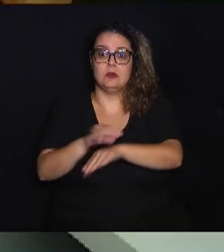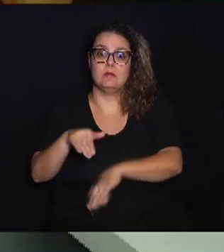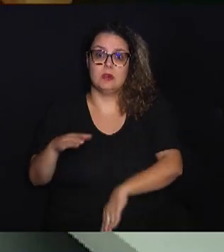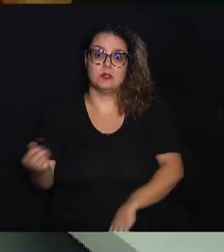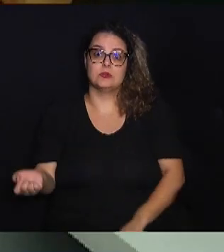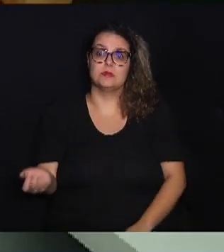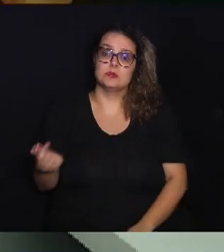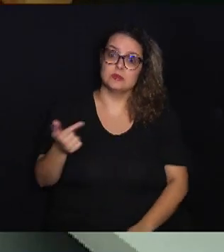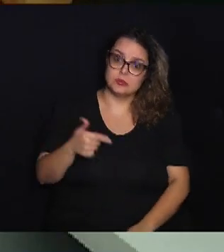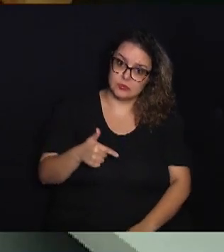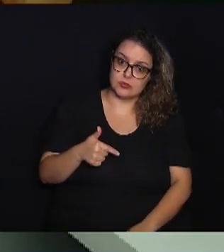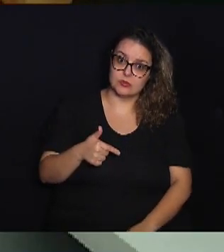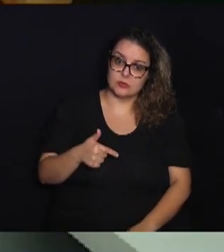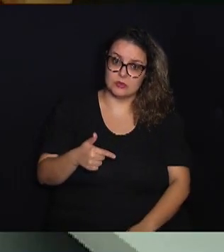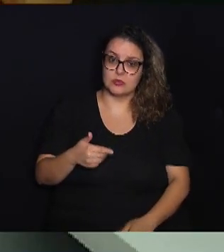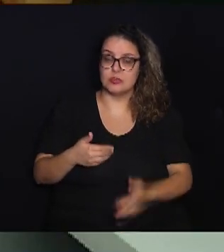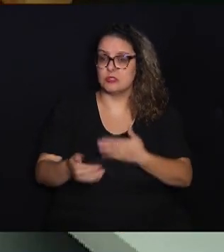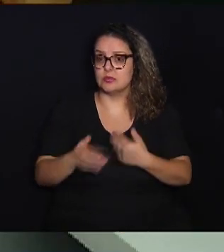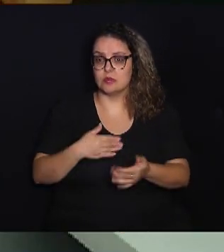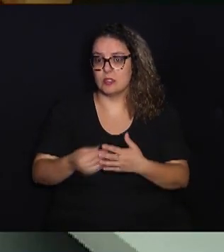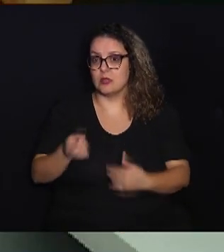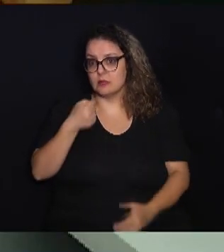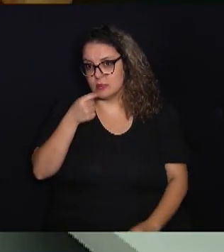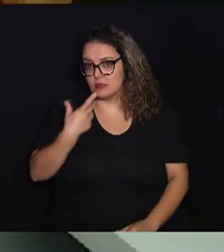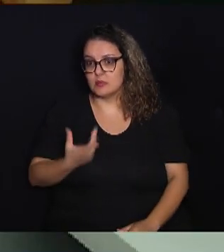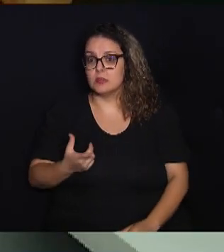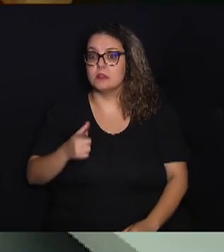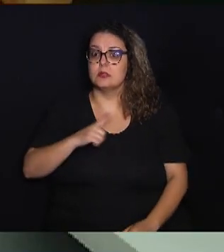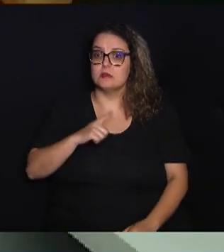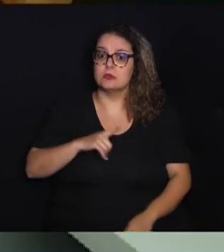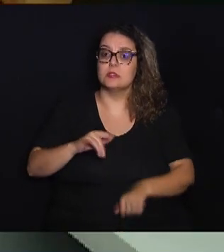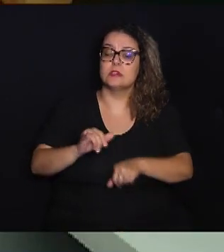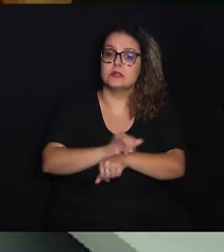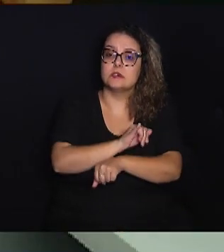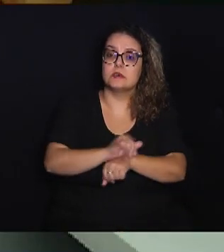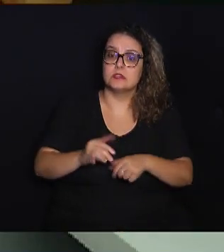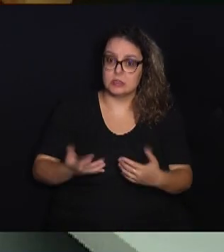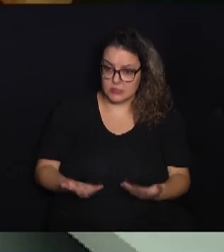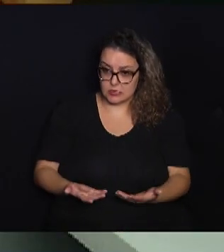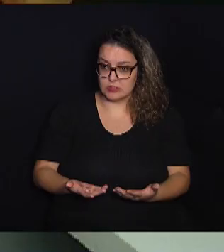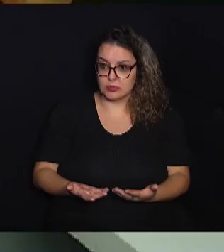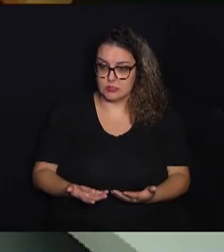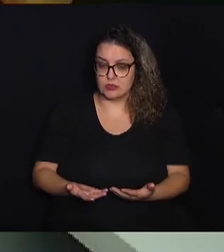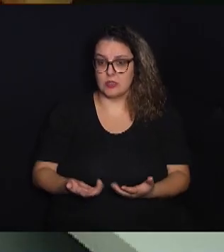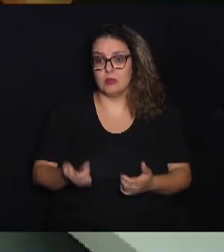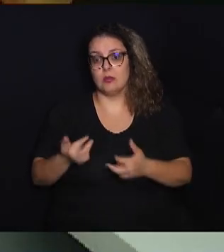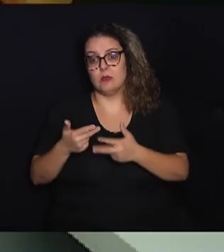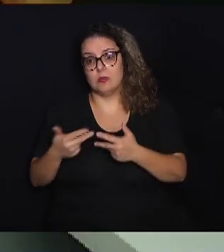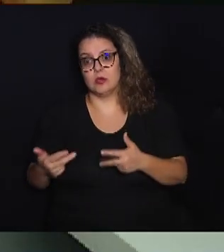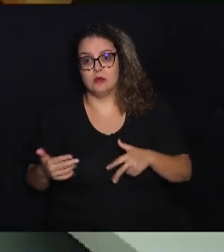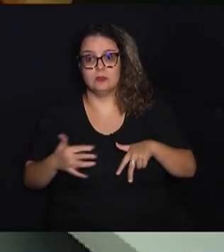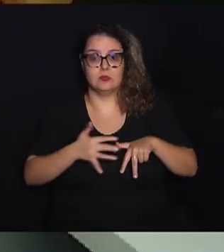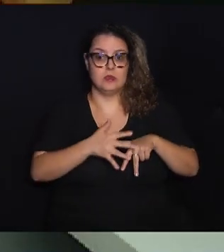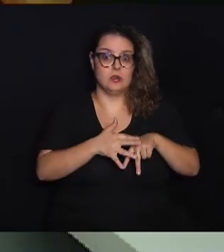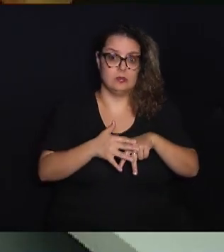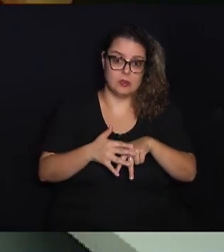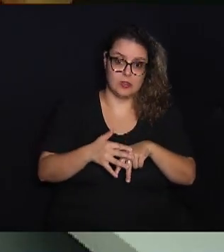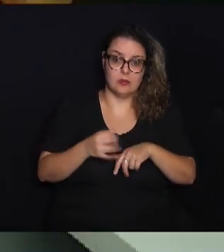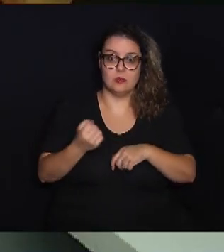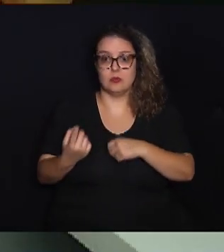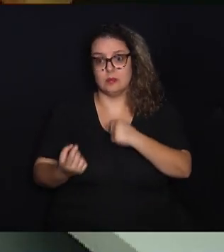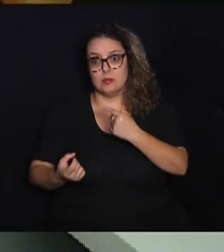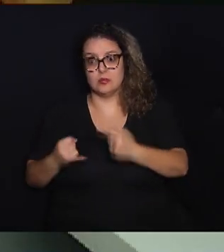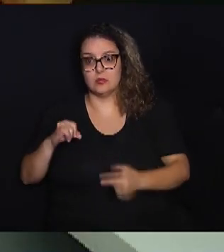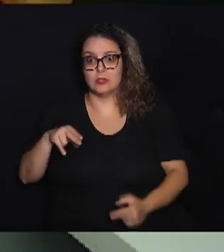uso indiscriminado de medicações. Então, tudo tem que ser estratégia, né? Se a gente uma coisa é o paciente com um ou outro episódio de insônia